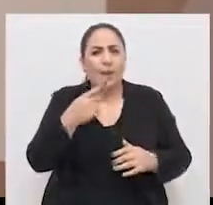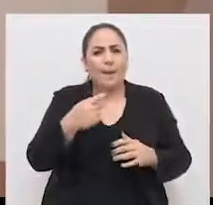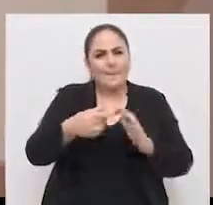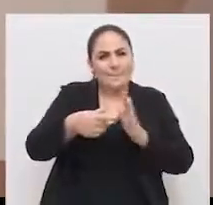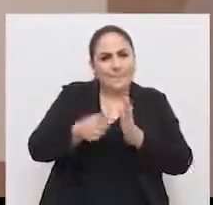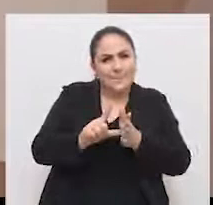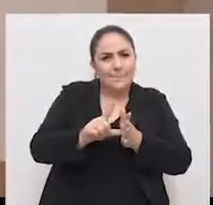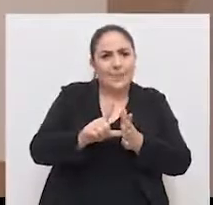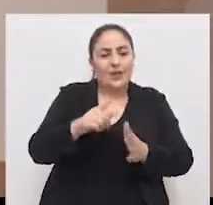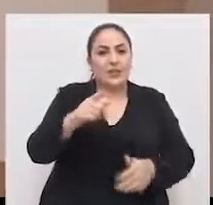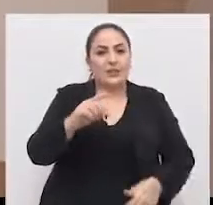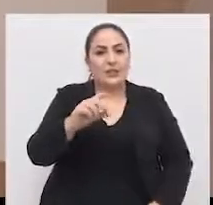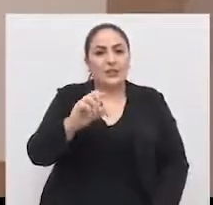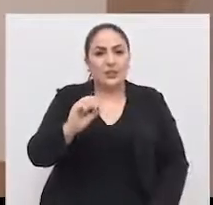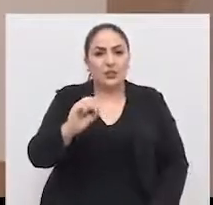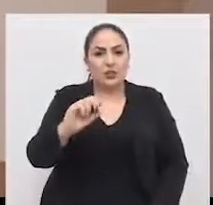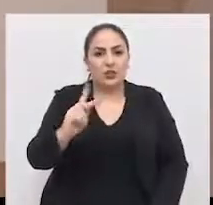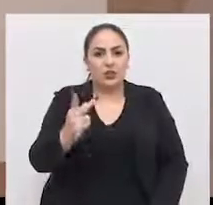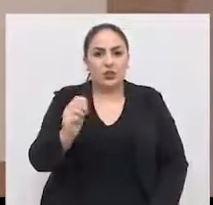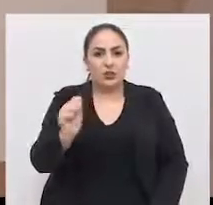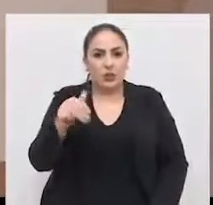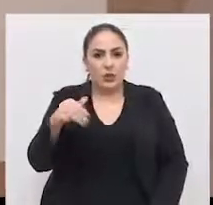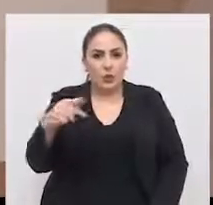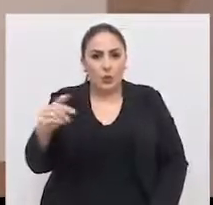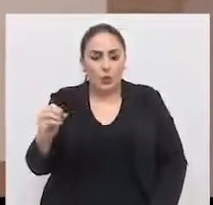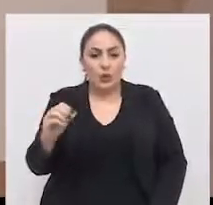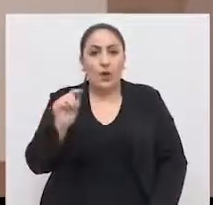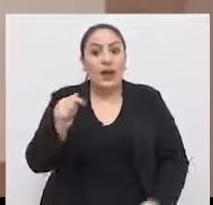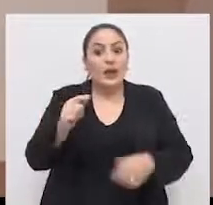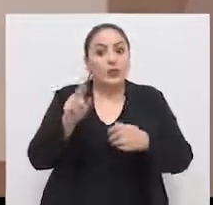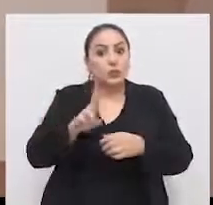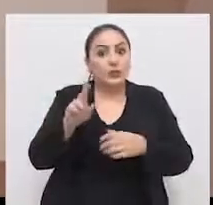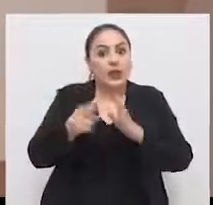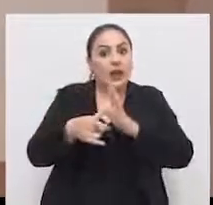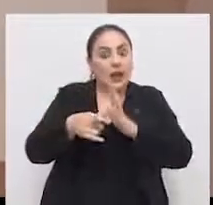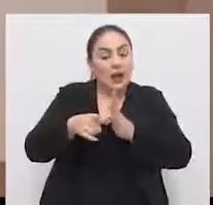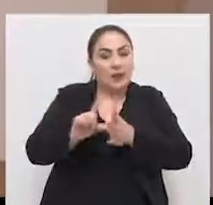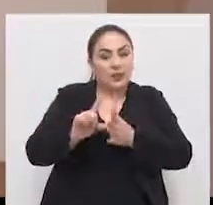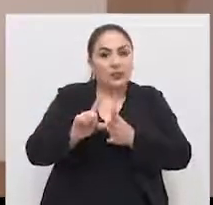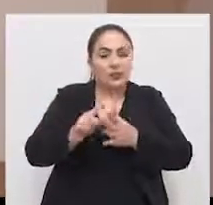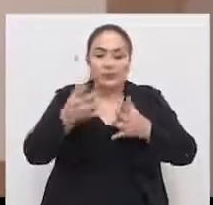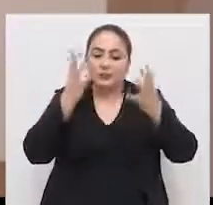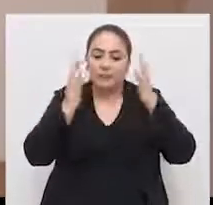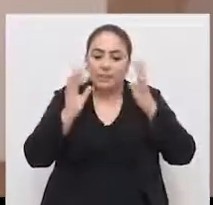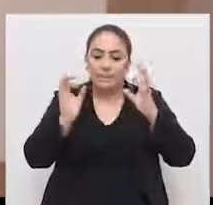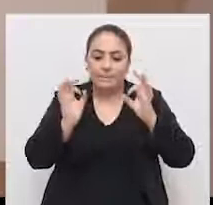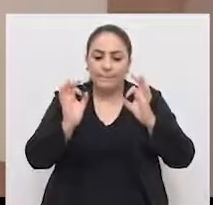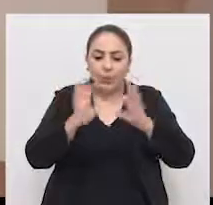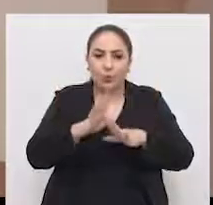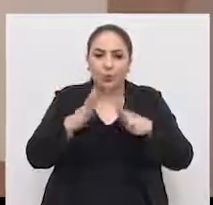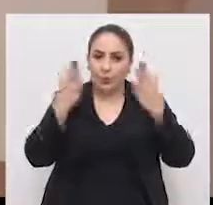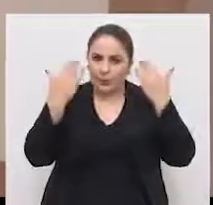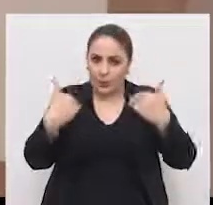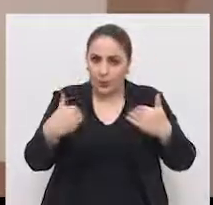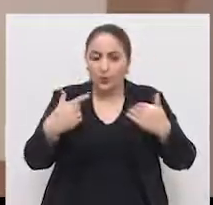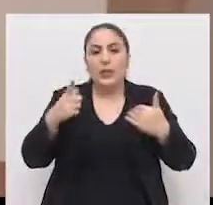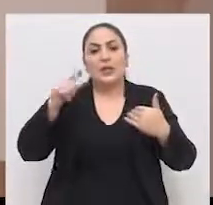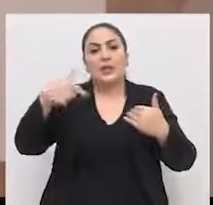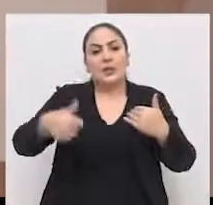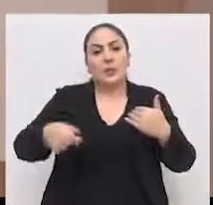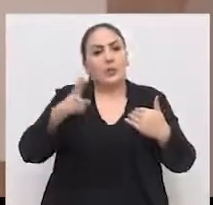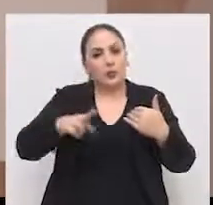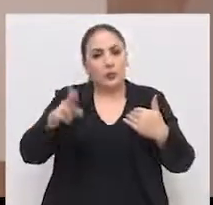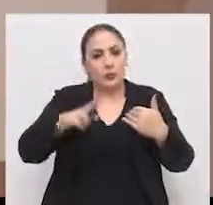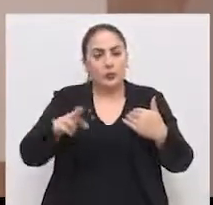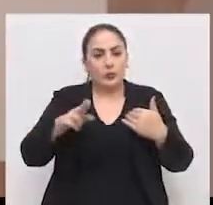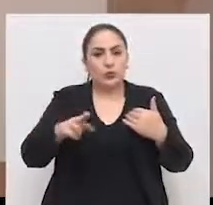nisso? Você pode usar um tratamento antes do shampoo para preparar o seu cabelo para